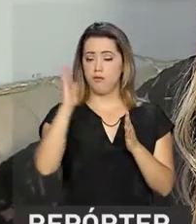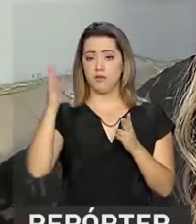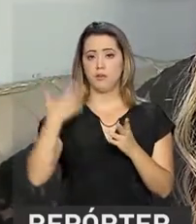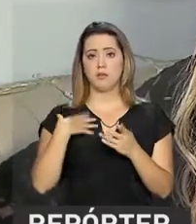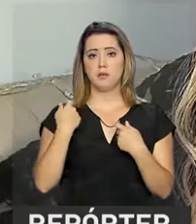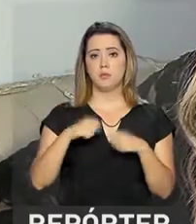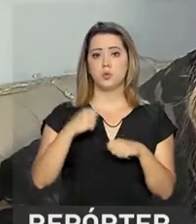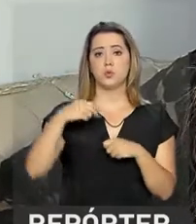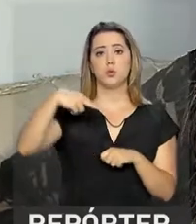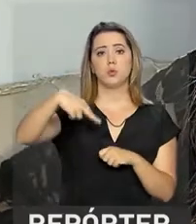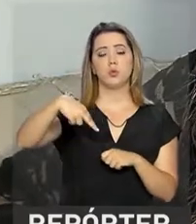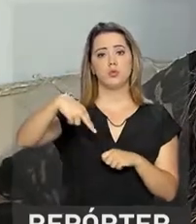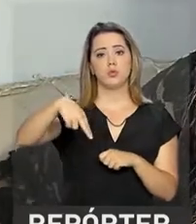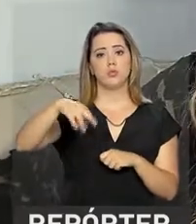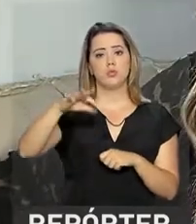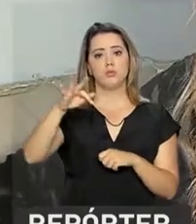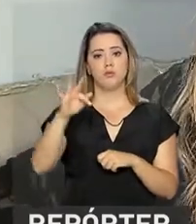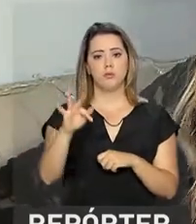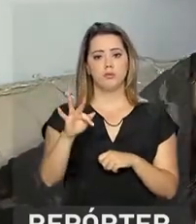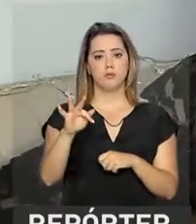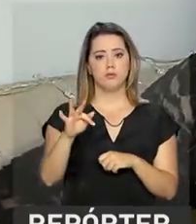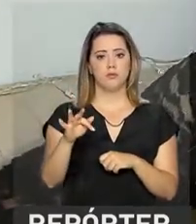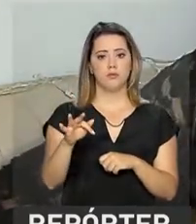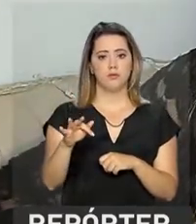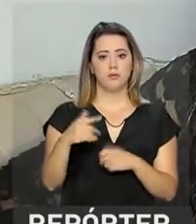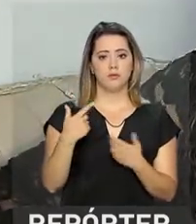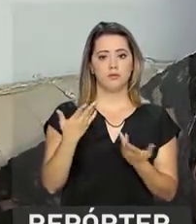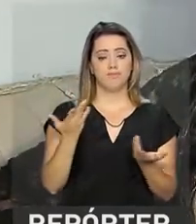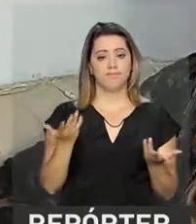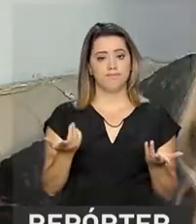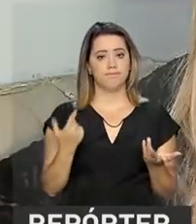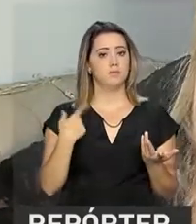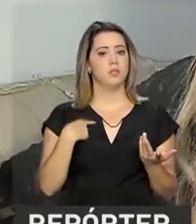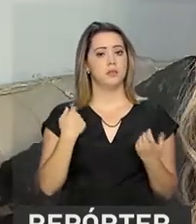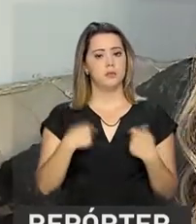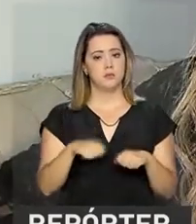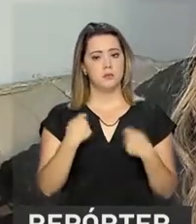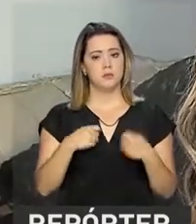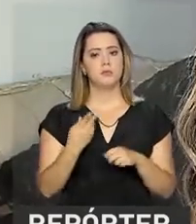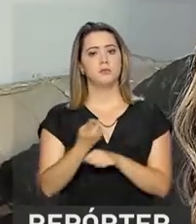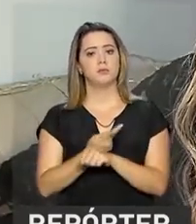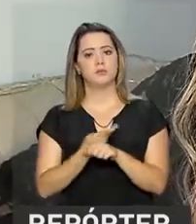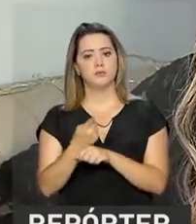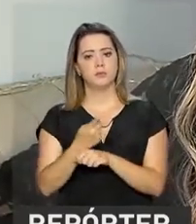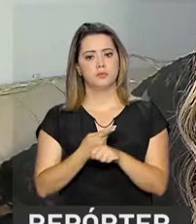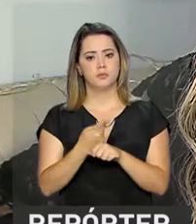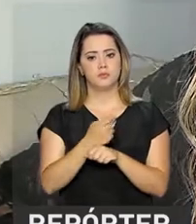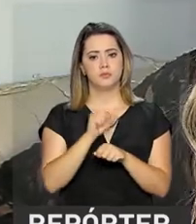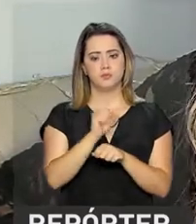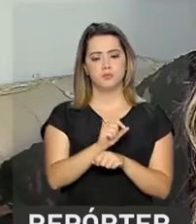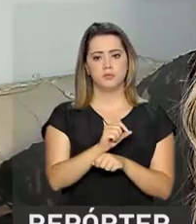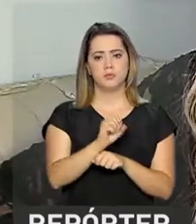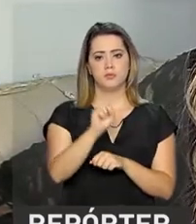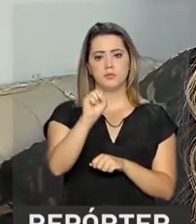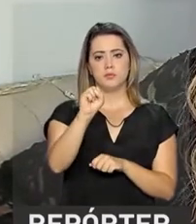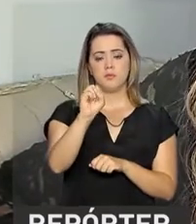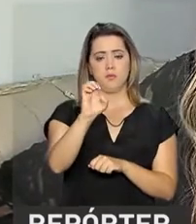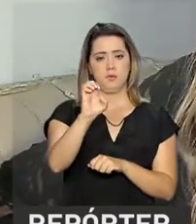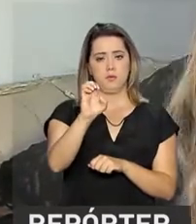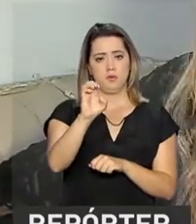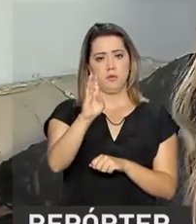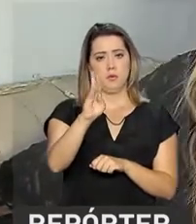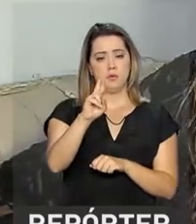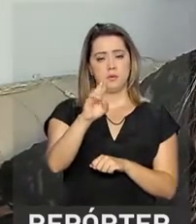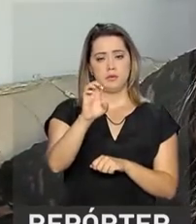fiscal pra mim é para fazer o pagamento então eu tive que procurar o sebrae e